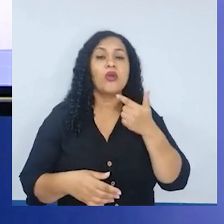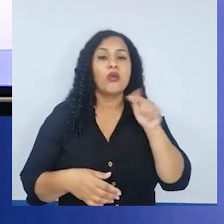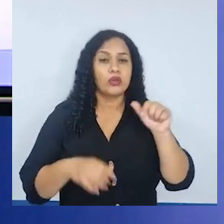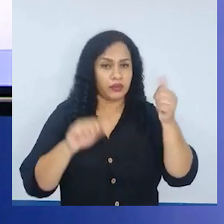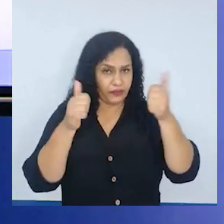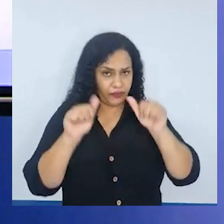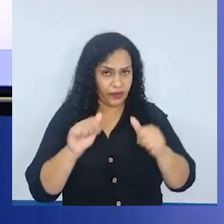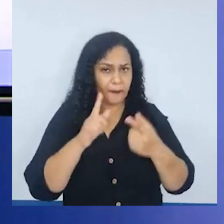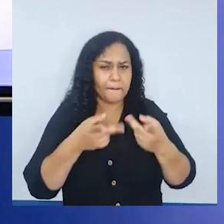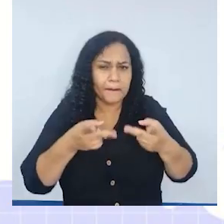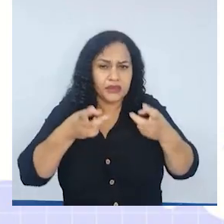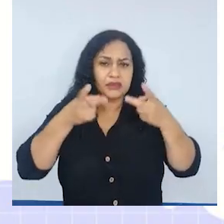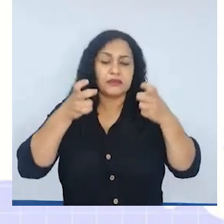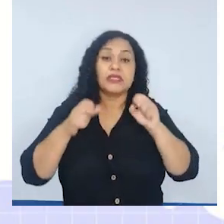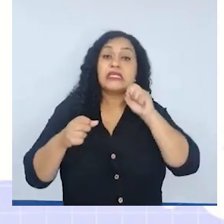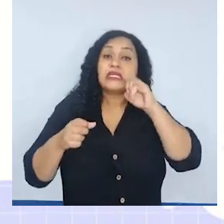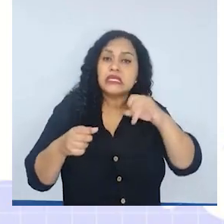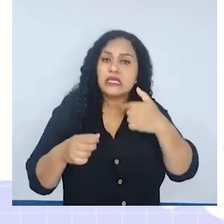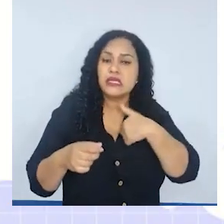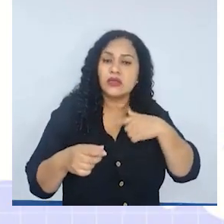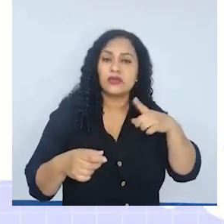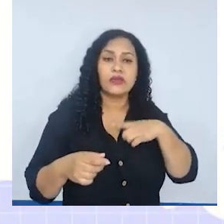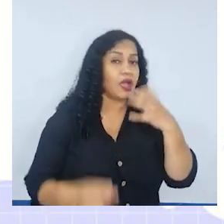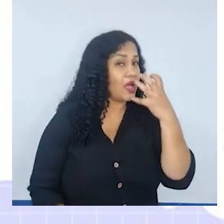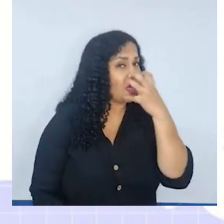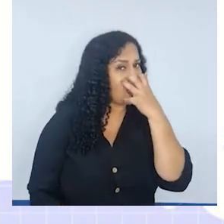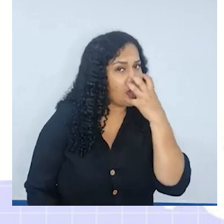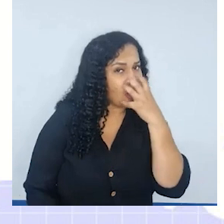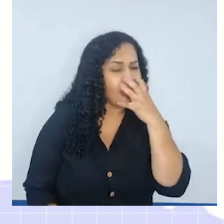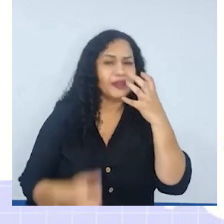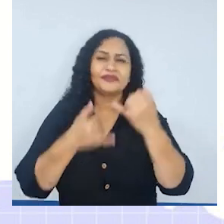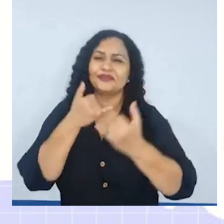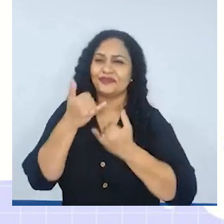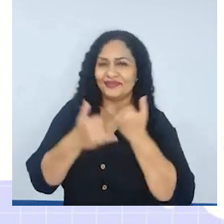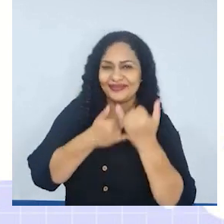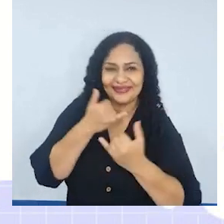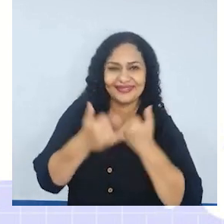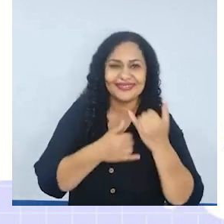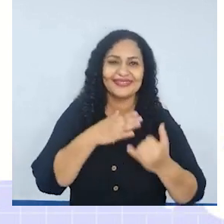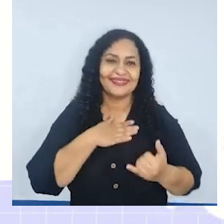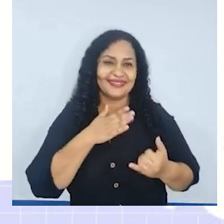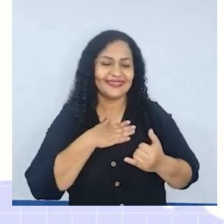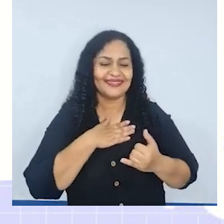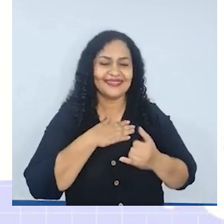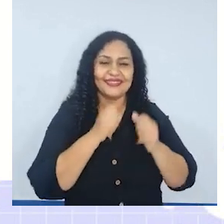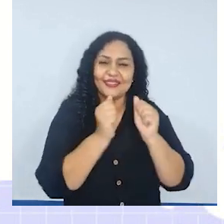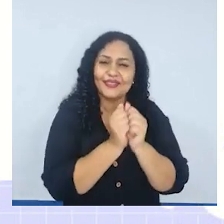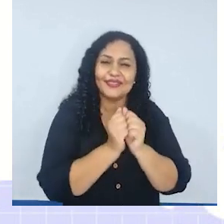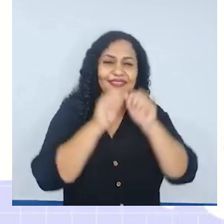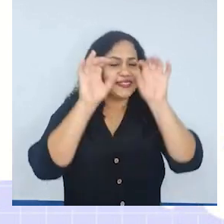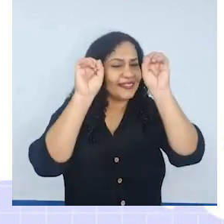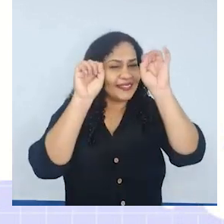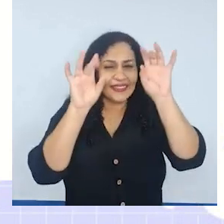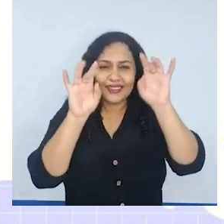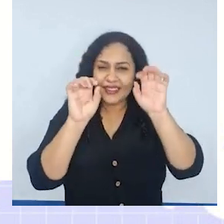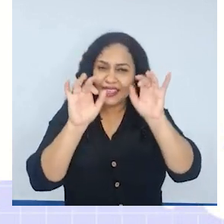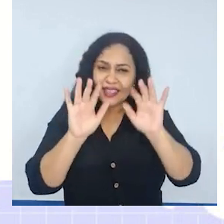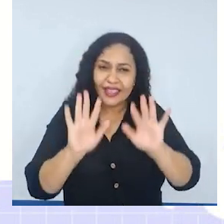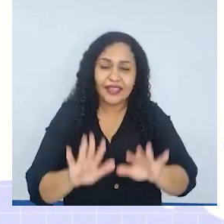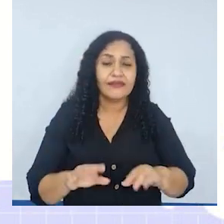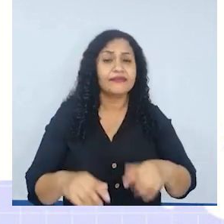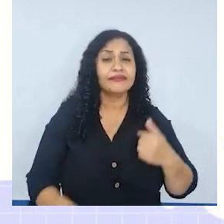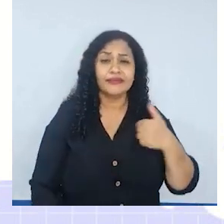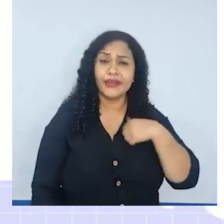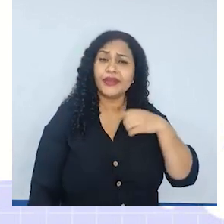Mais uma análise. Se eu tivesse um cão, ele brincaria comigo na neve. Eu tenho um